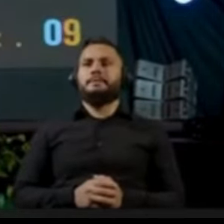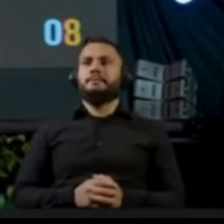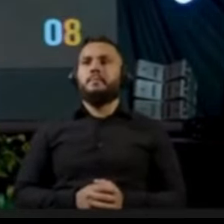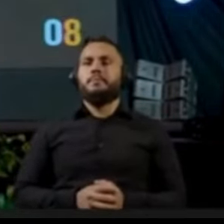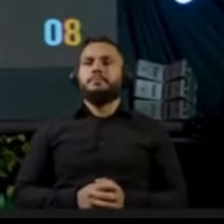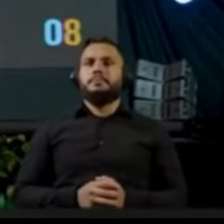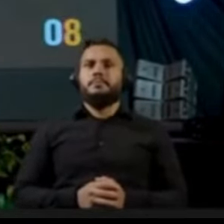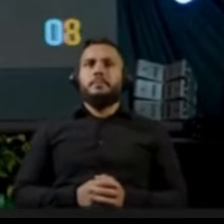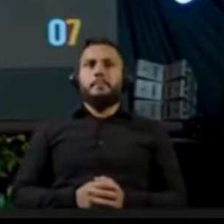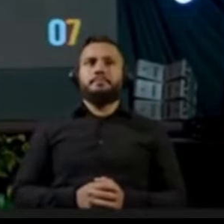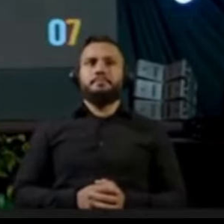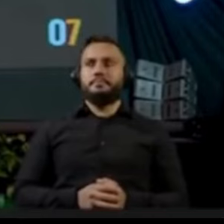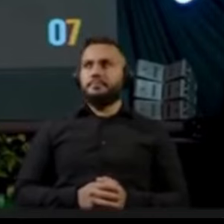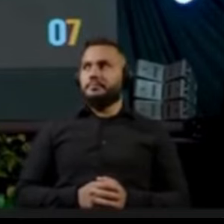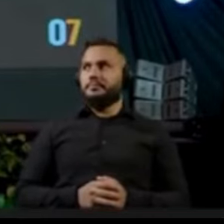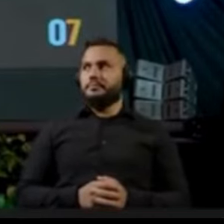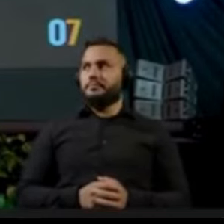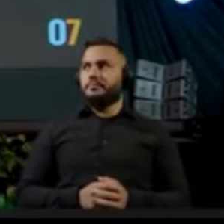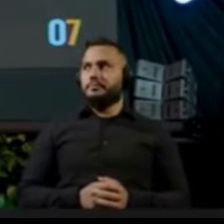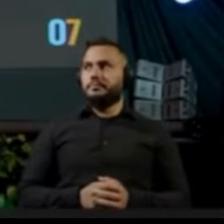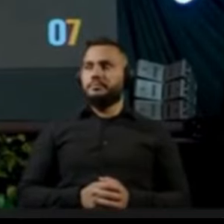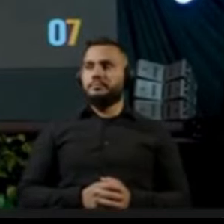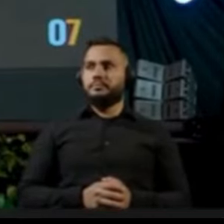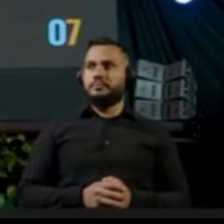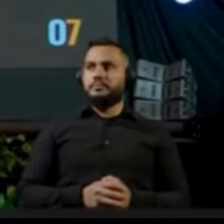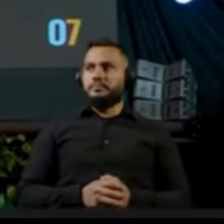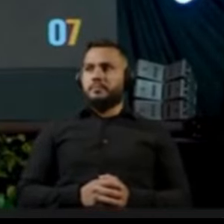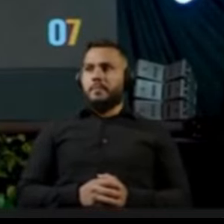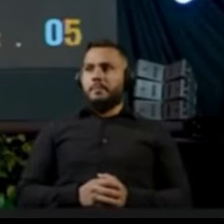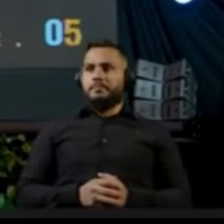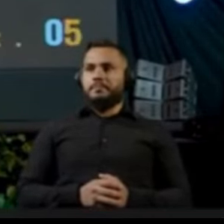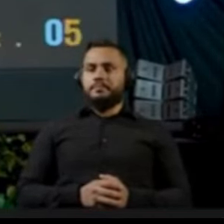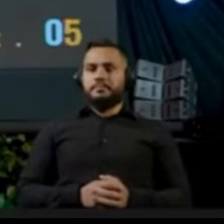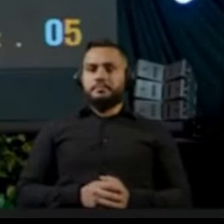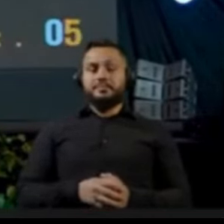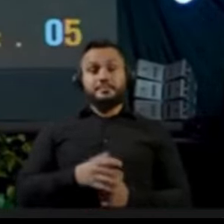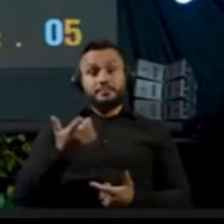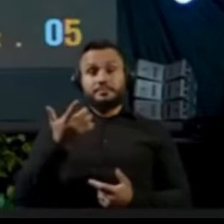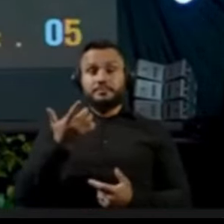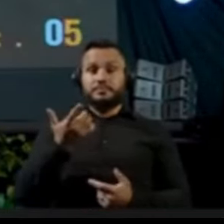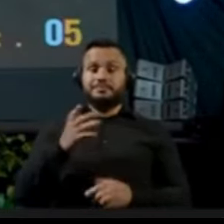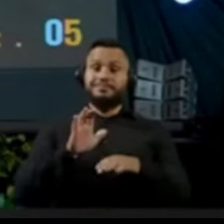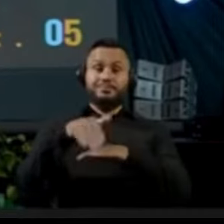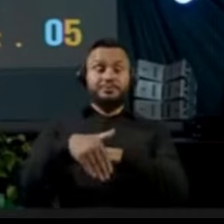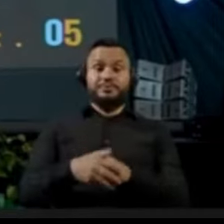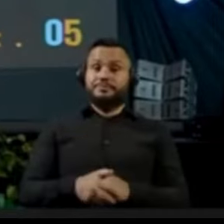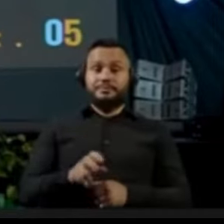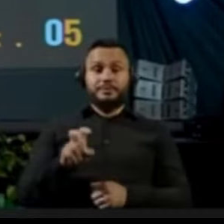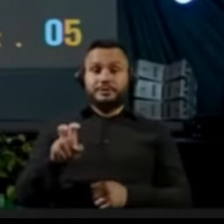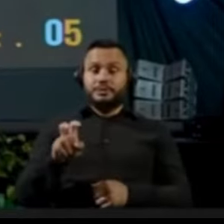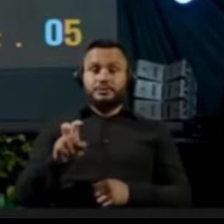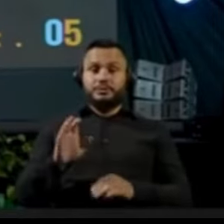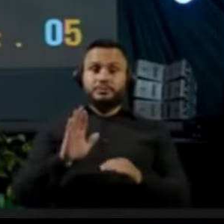Opa. Ó, já tá. Vamos ver. Acho que pulou. É, do 5 foi para o 7. Então, vamos